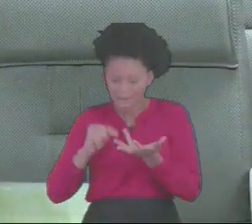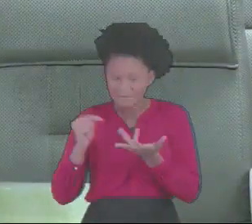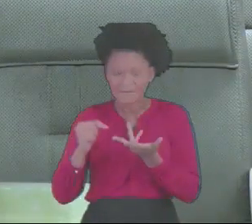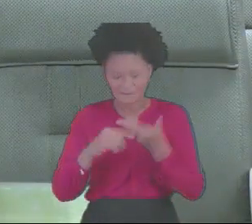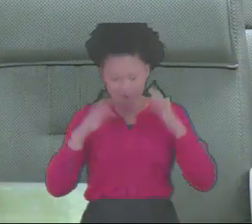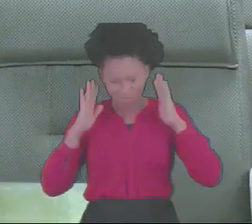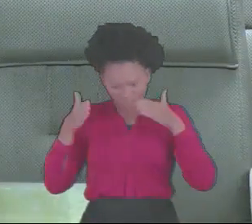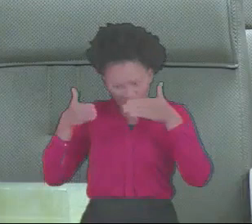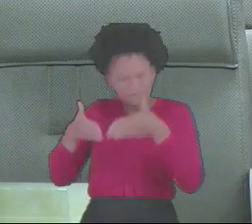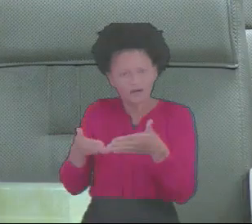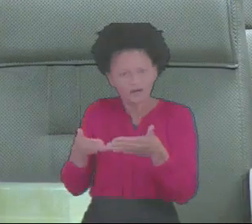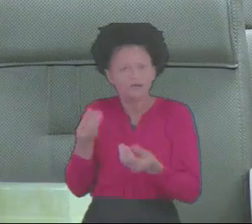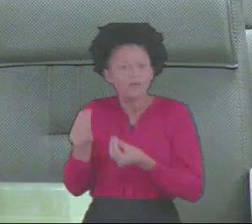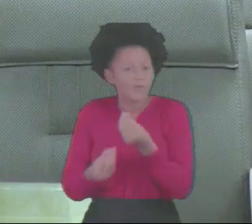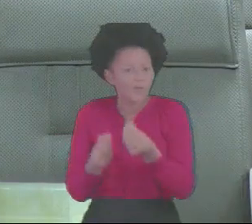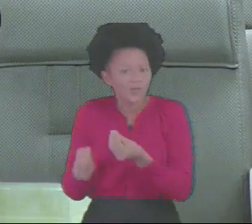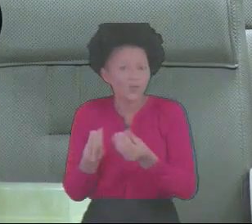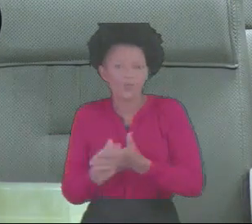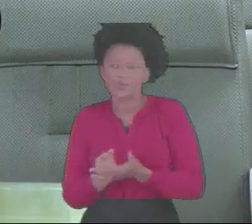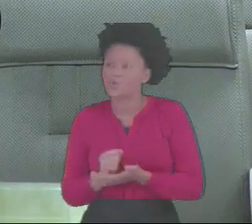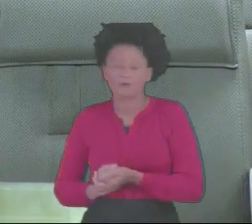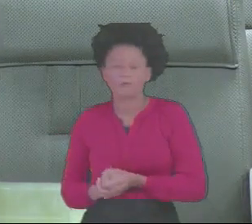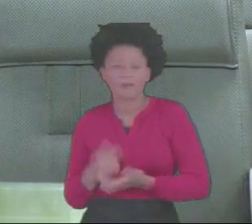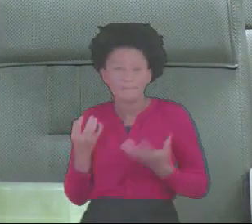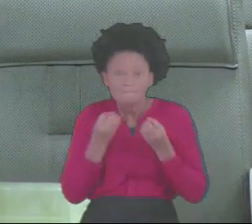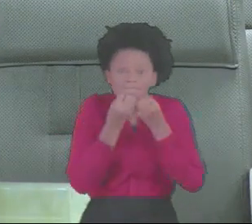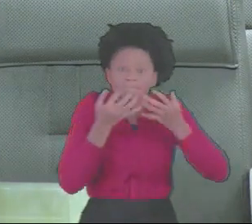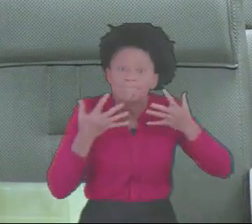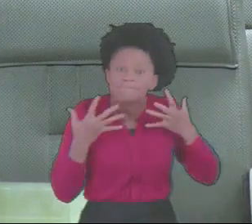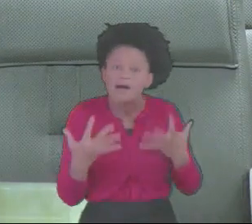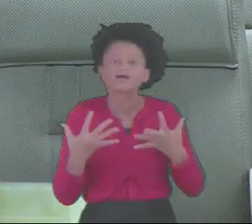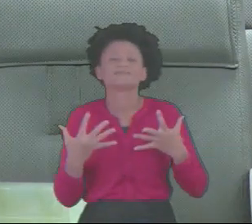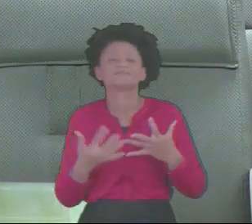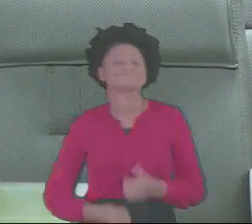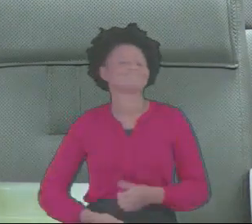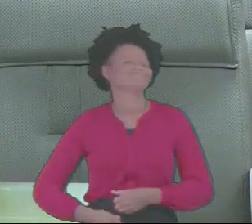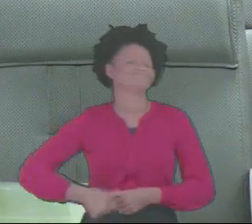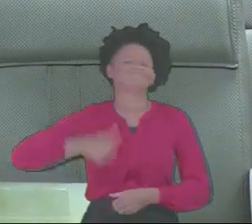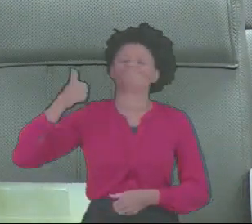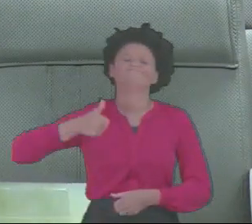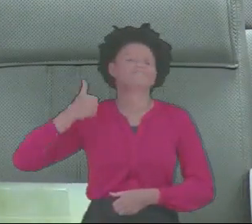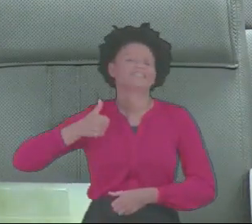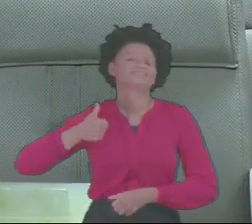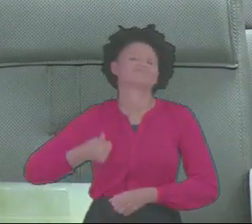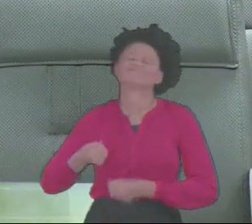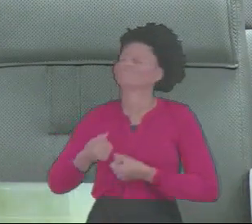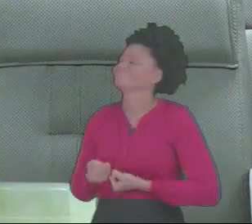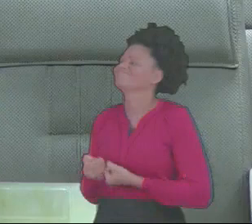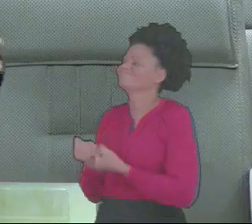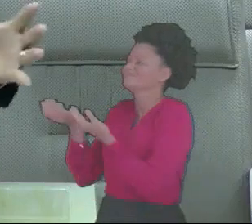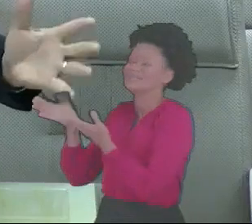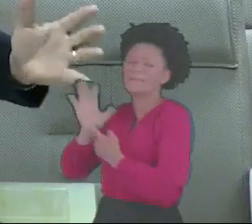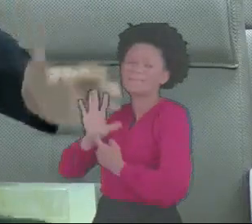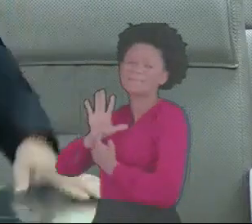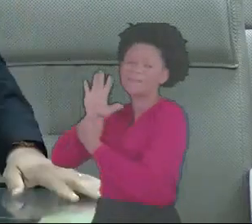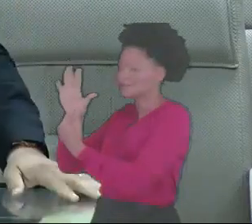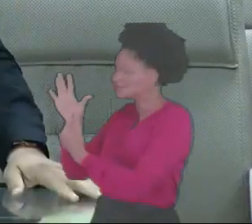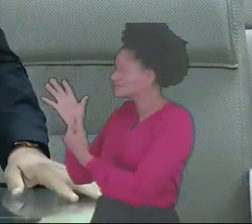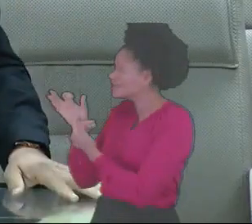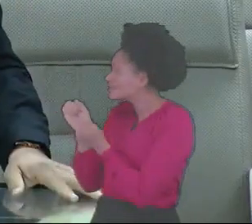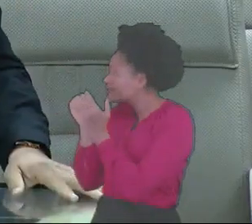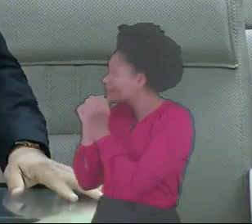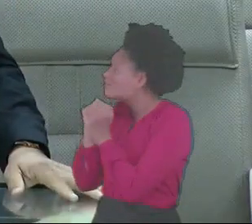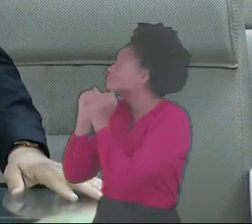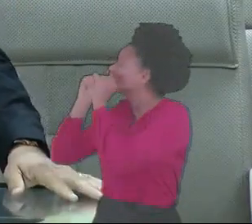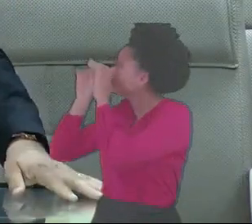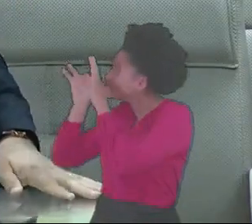focalizamos como um grande empreendimento tem que ser colocado nas mãos de Deus glórias a